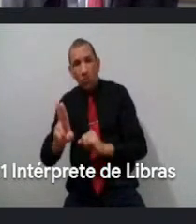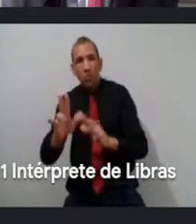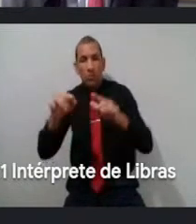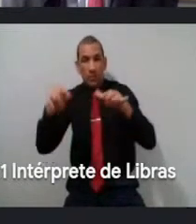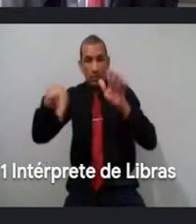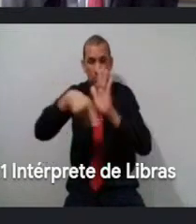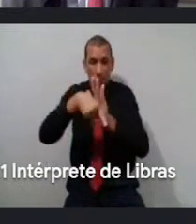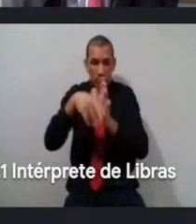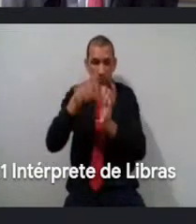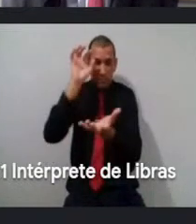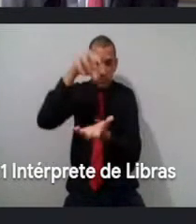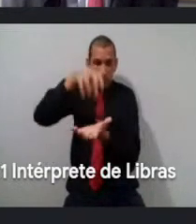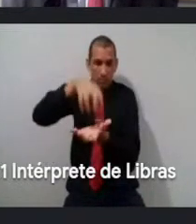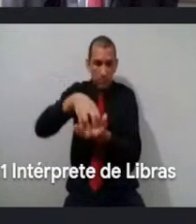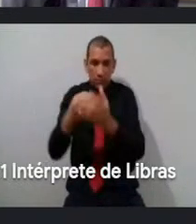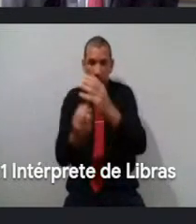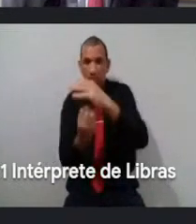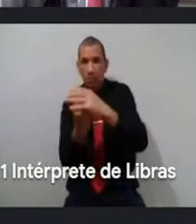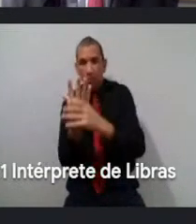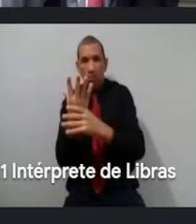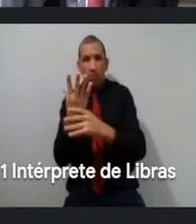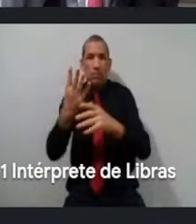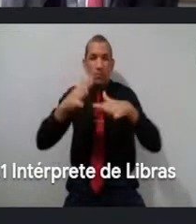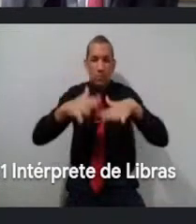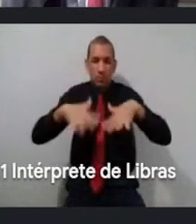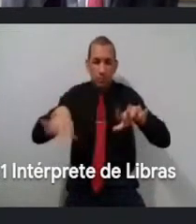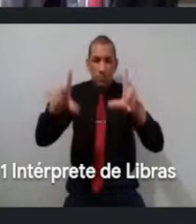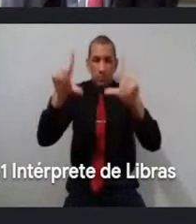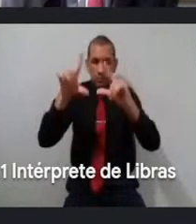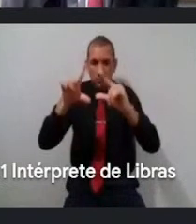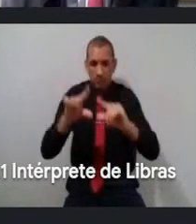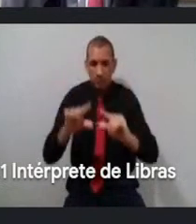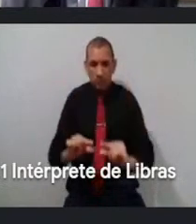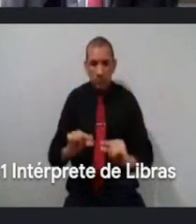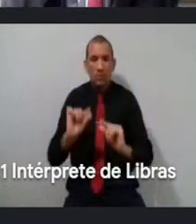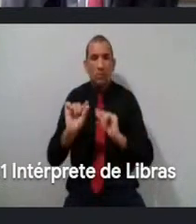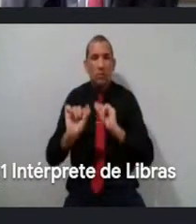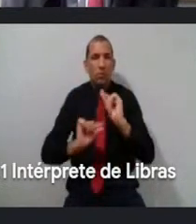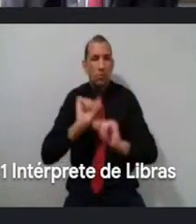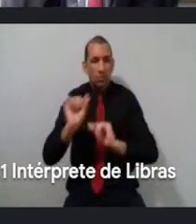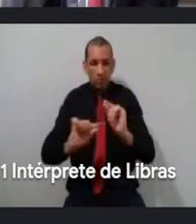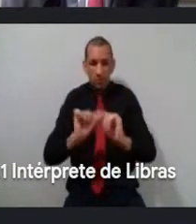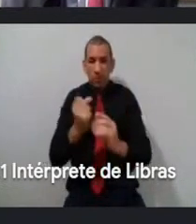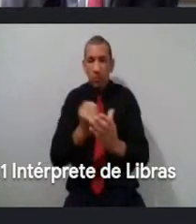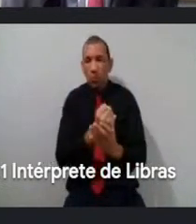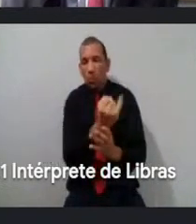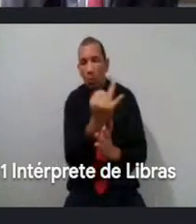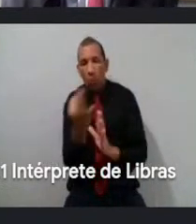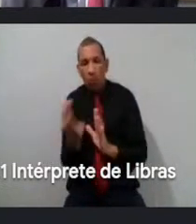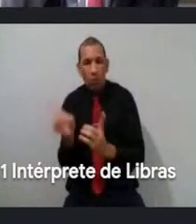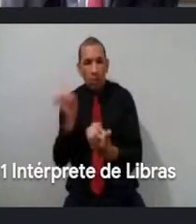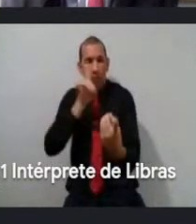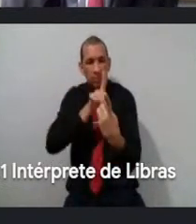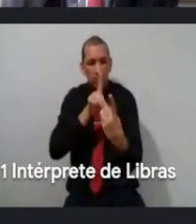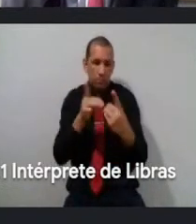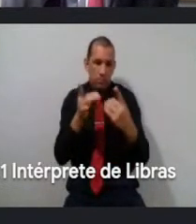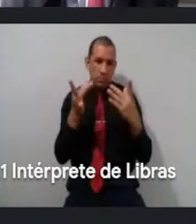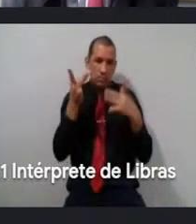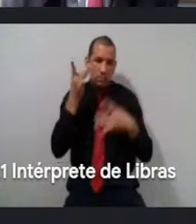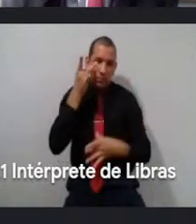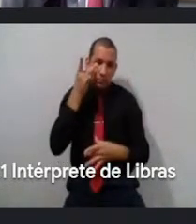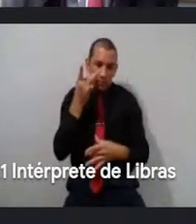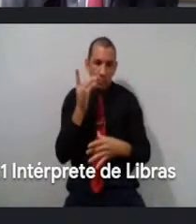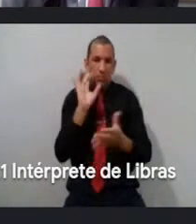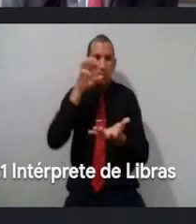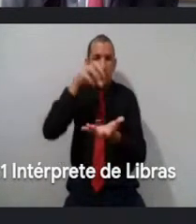da própria central e proporcionará uma redução significativa Na quantidade de atendimento presenciais nos